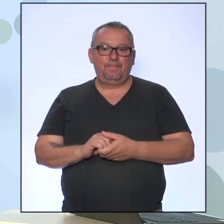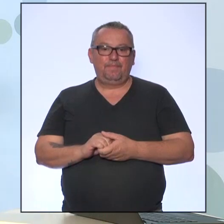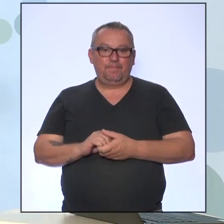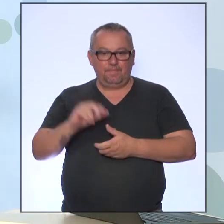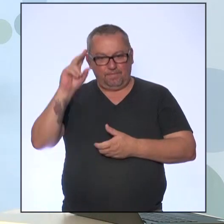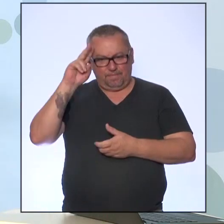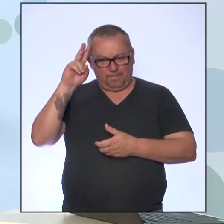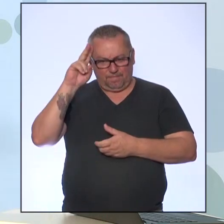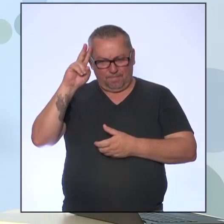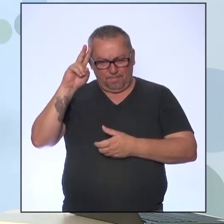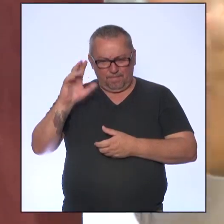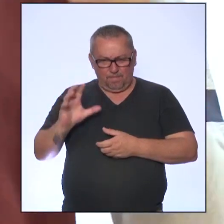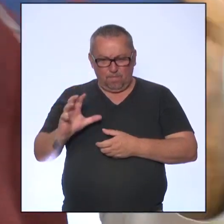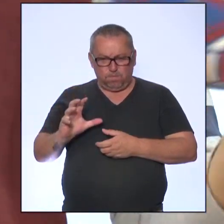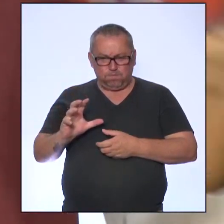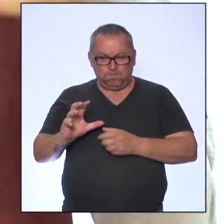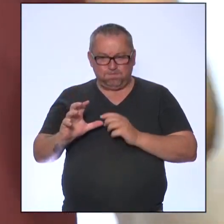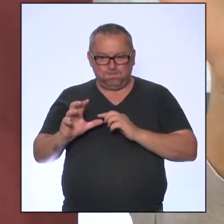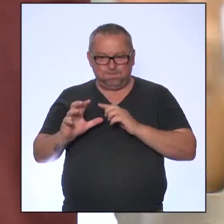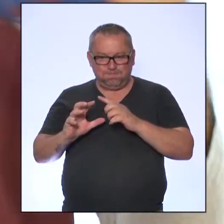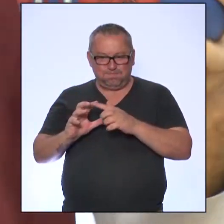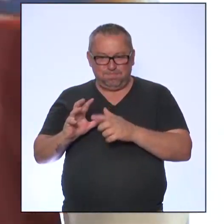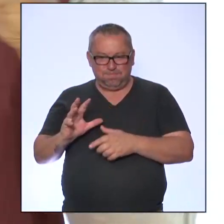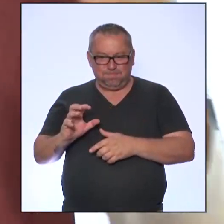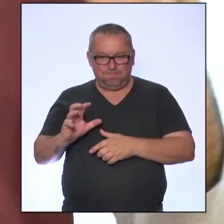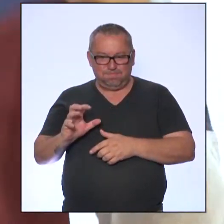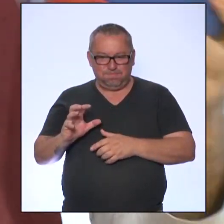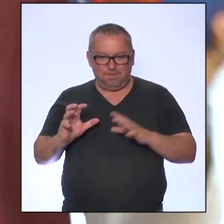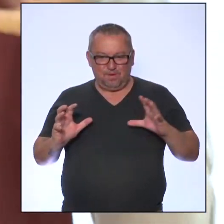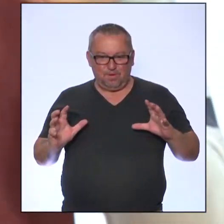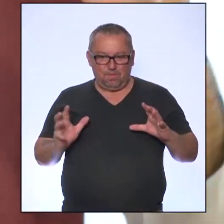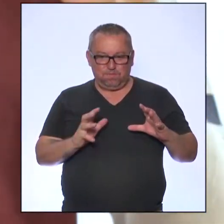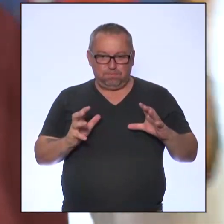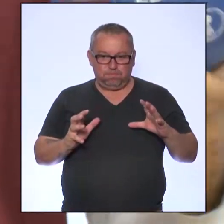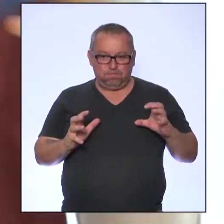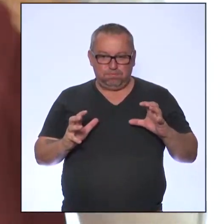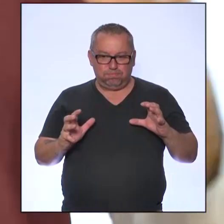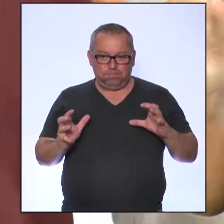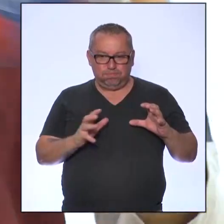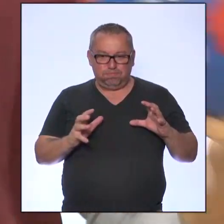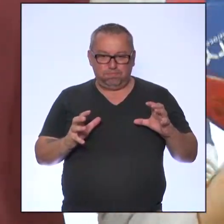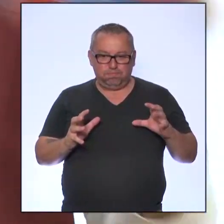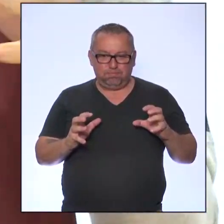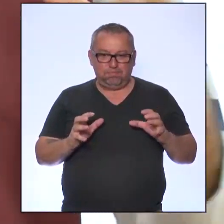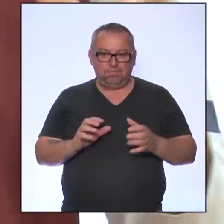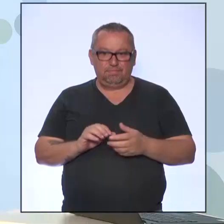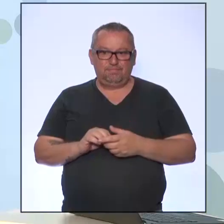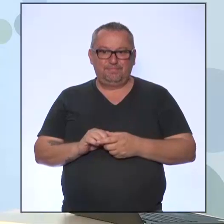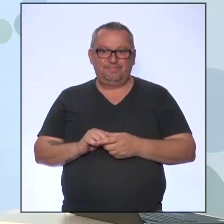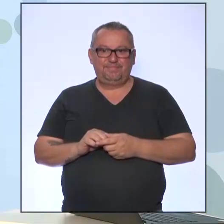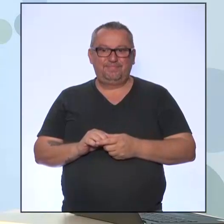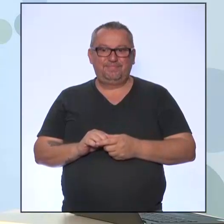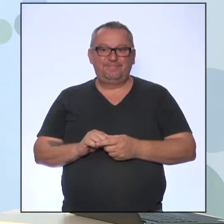Lembra a mão em forma de conchinha, né? Lembra aquelas dicas que nós falamos da empunhadura.